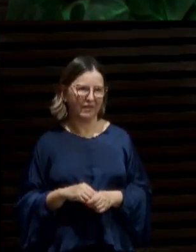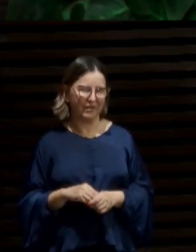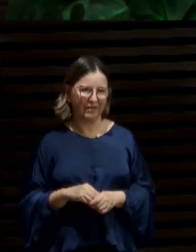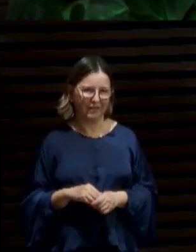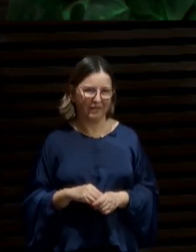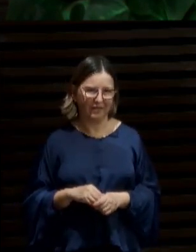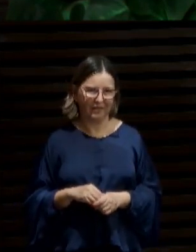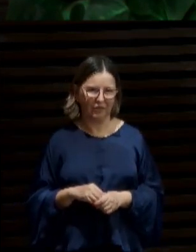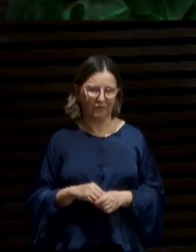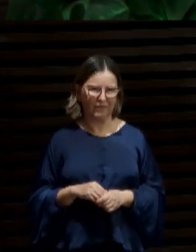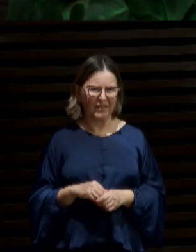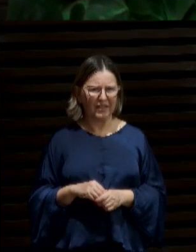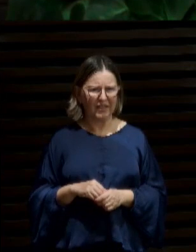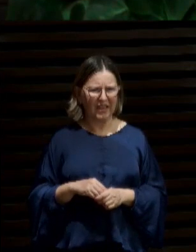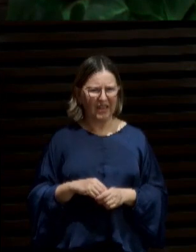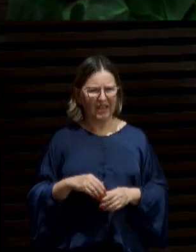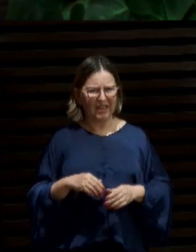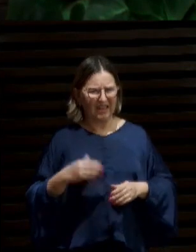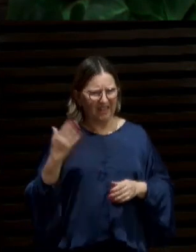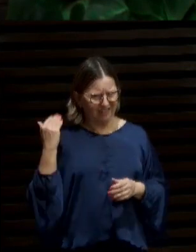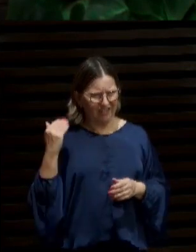mapa 4 rodas que tinha antigamente,